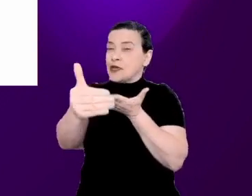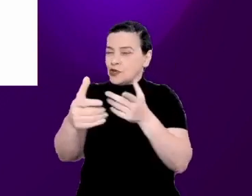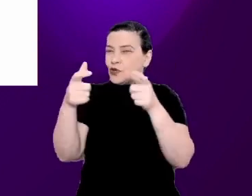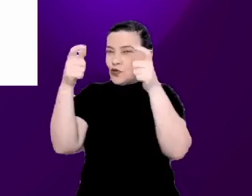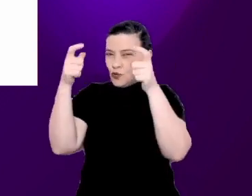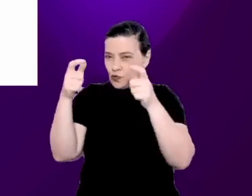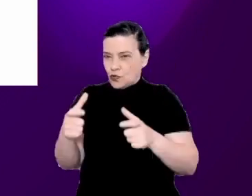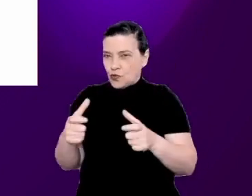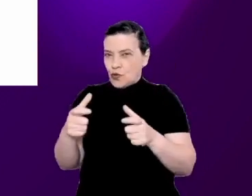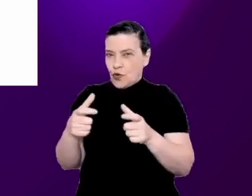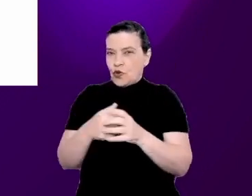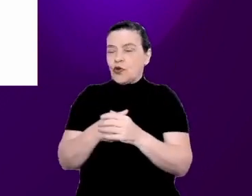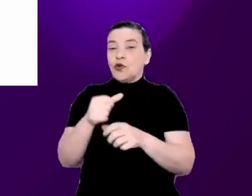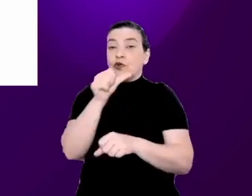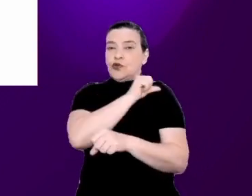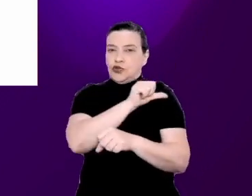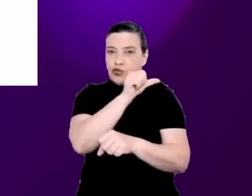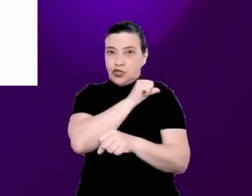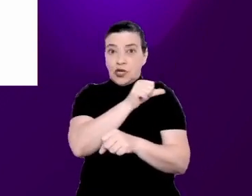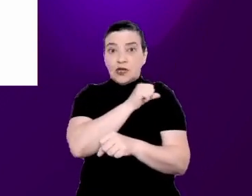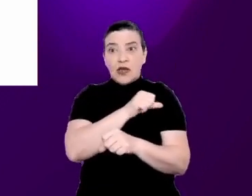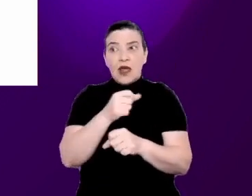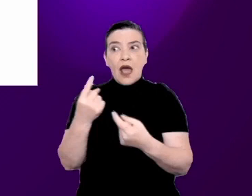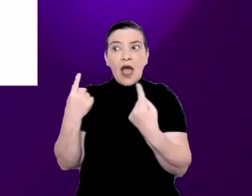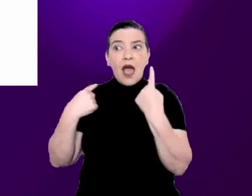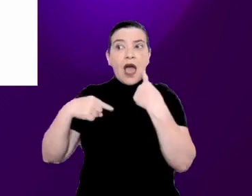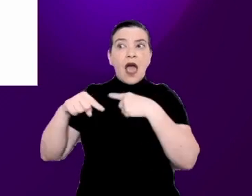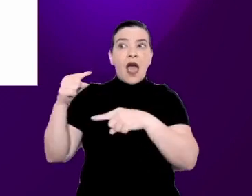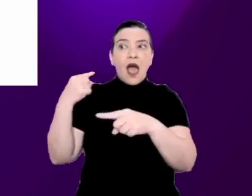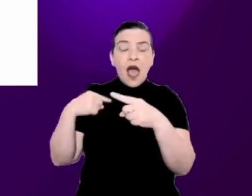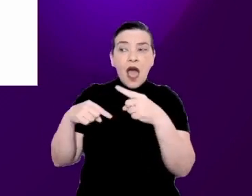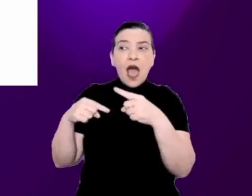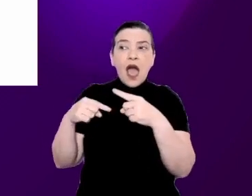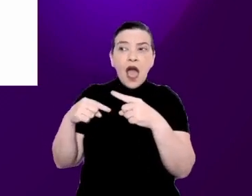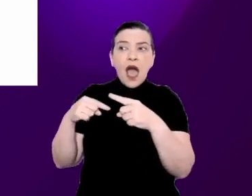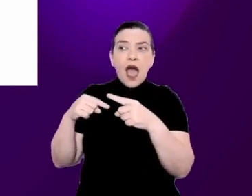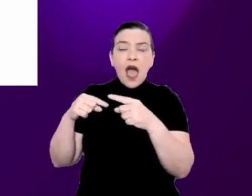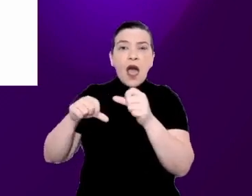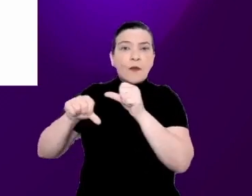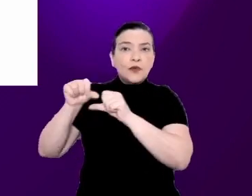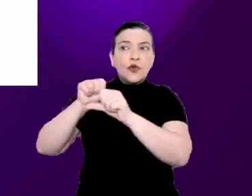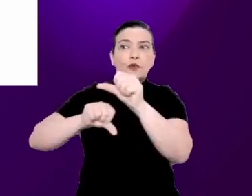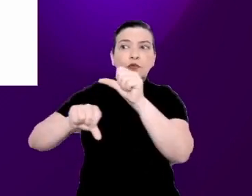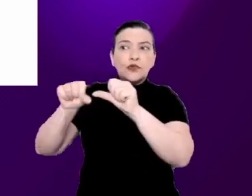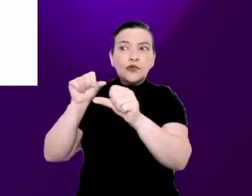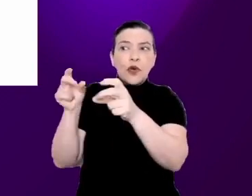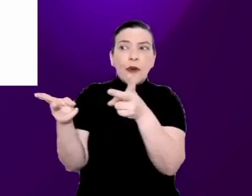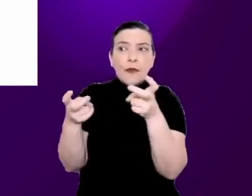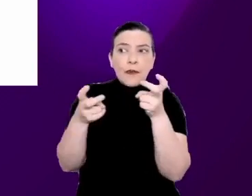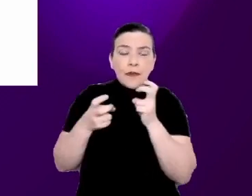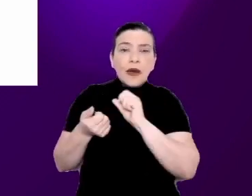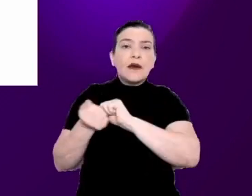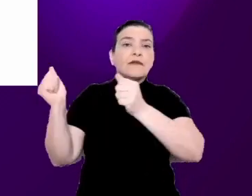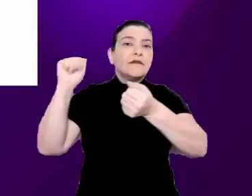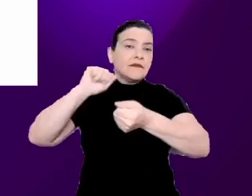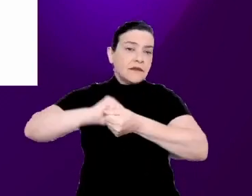no Procardíaco, no Rio de Janeiro, ganhou novas rodadas de discussão, foi aprimorado e chegou a um formato proposto, inserindo